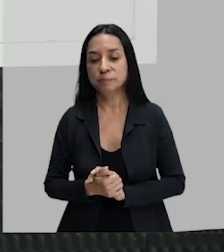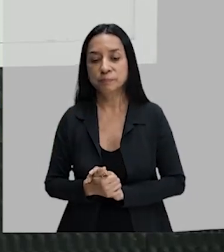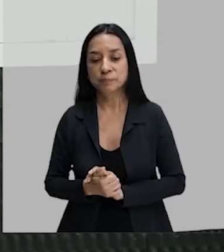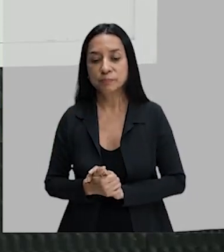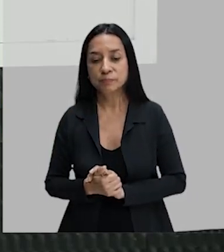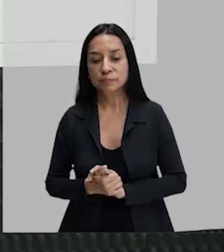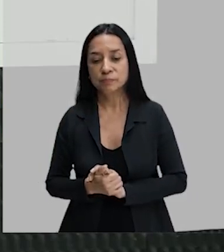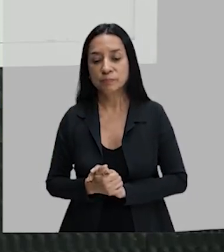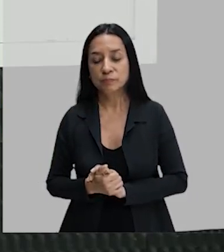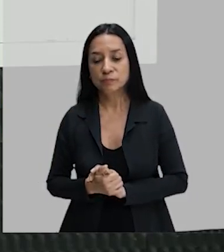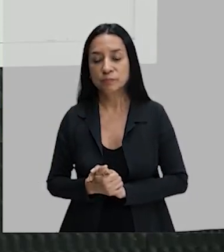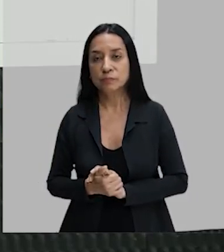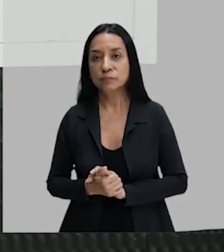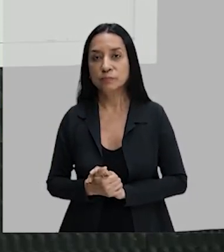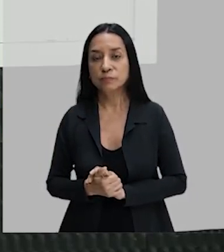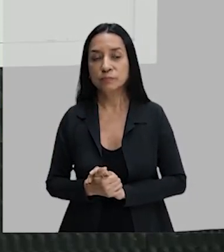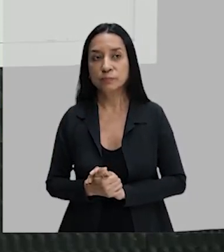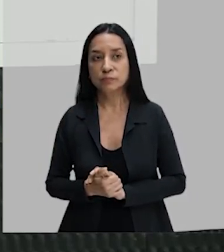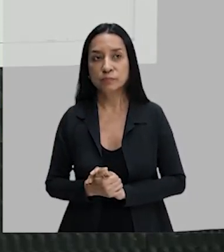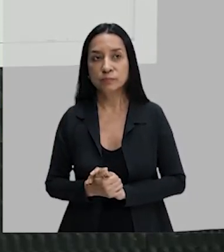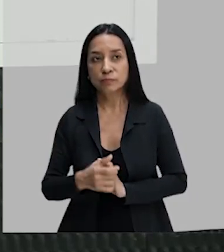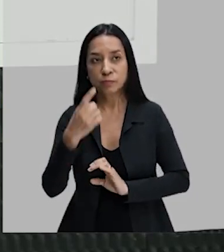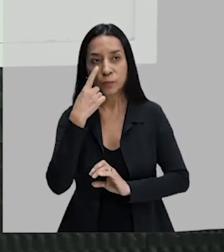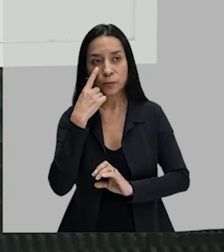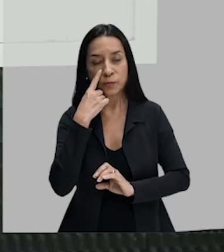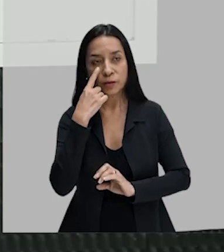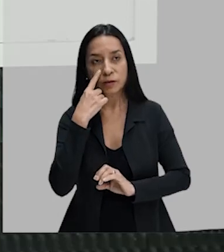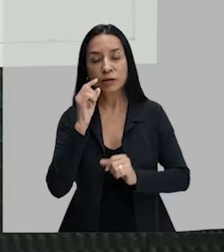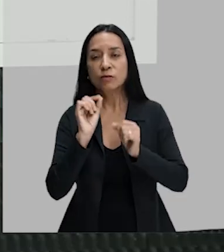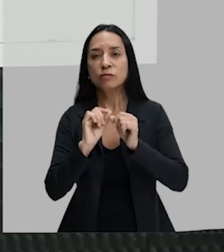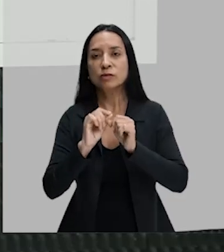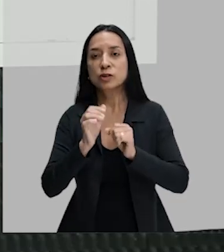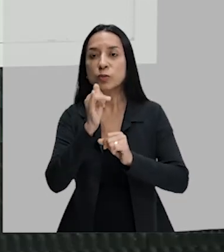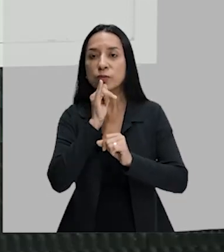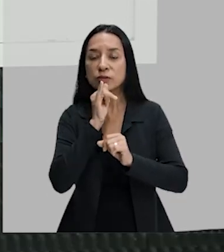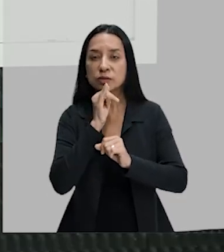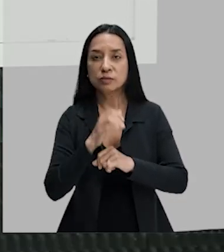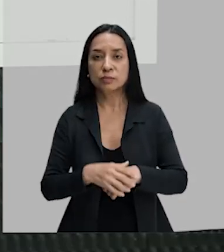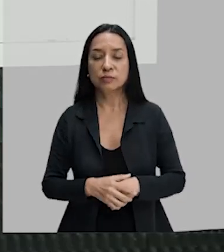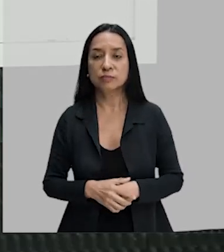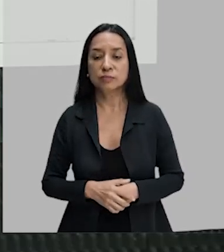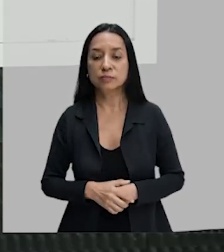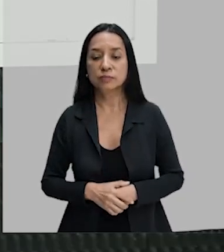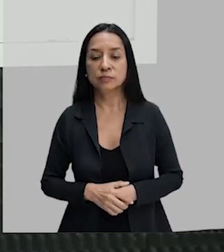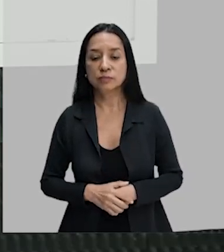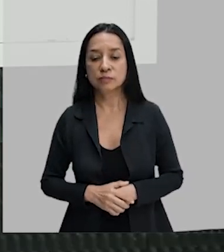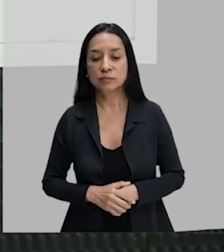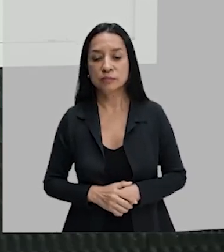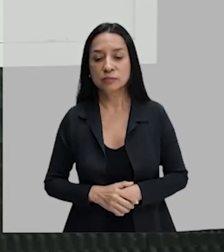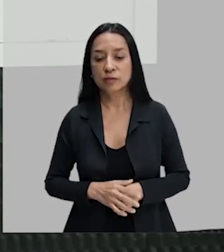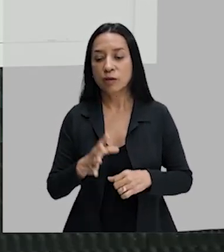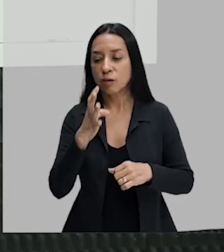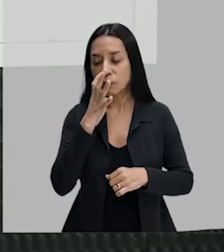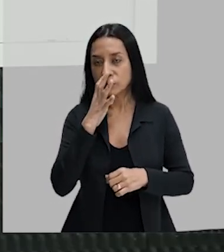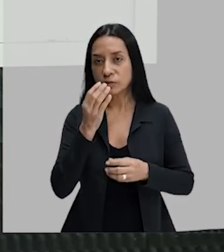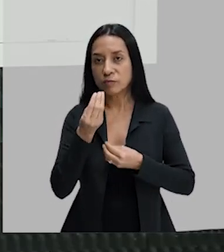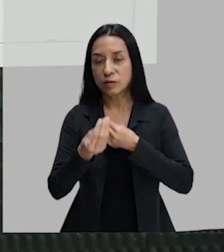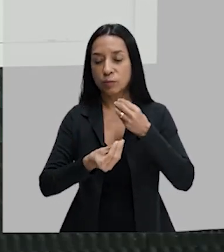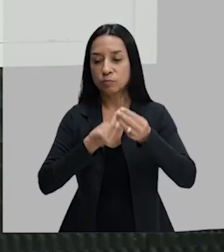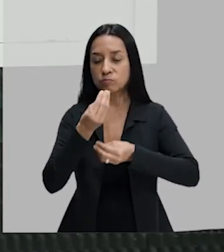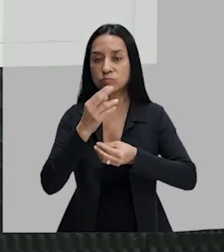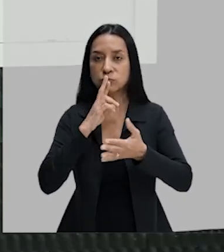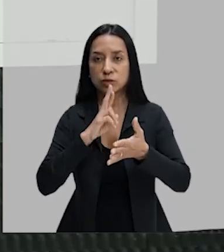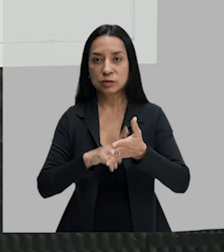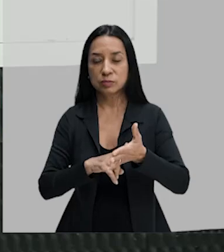aí é o mesmo. Tá? Então vamos ver, fazer um exemplo aqui para a gente observar como é que resolve